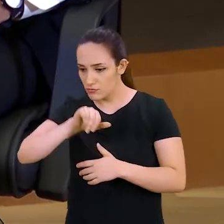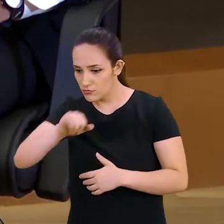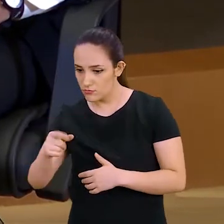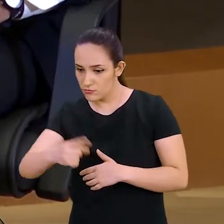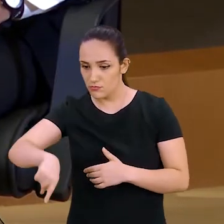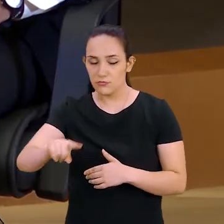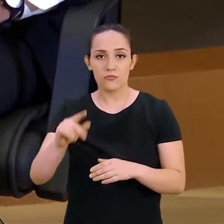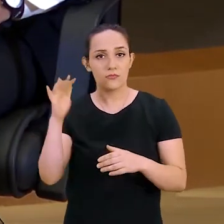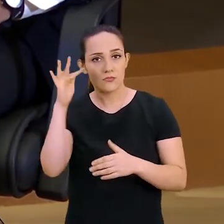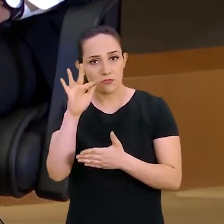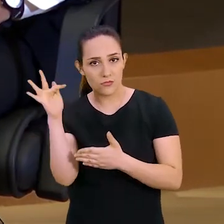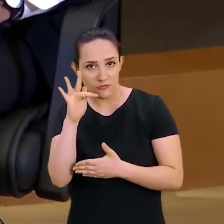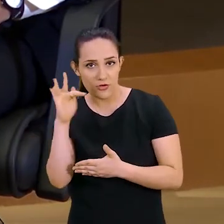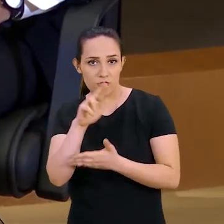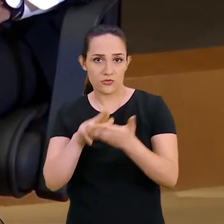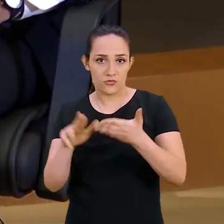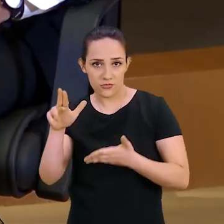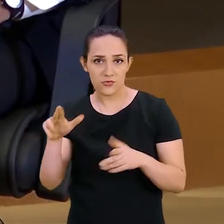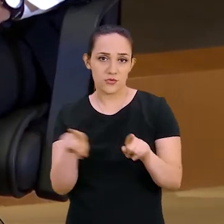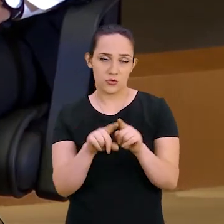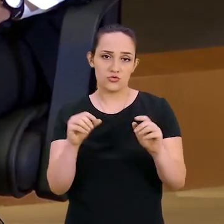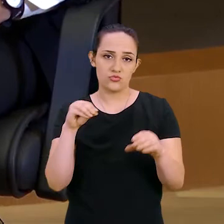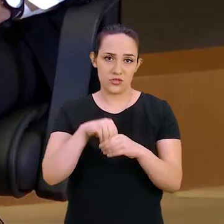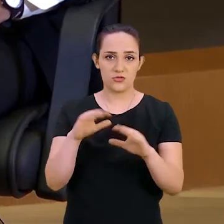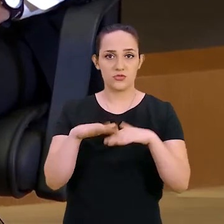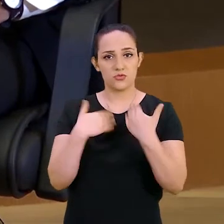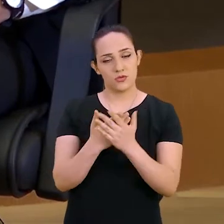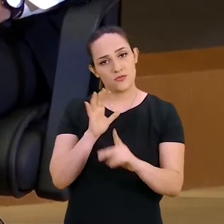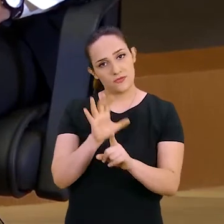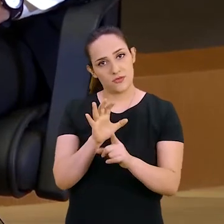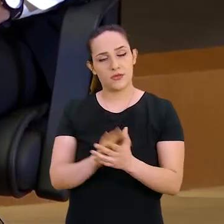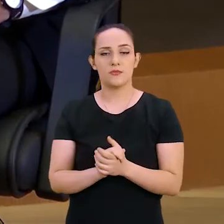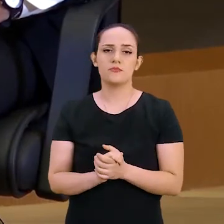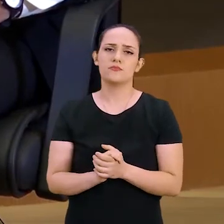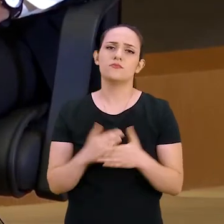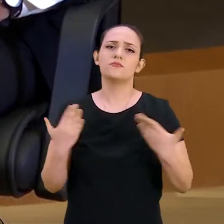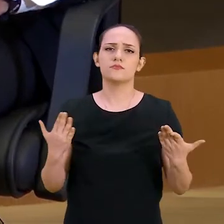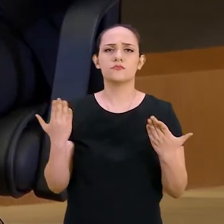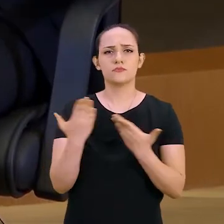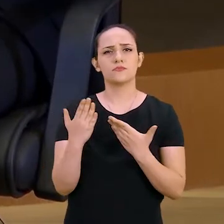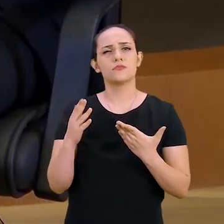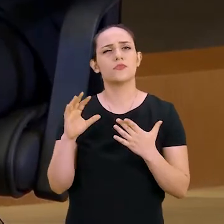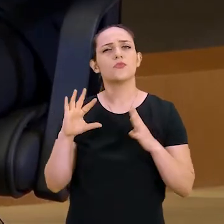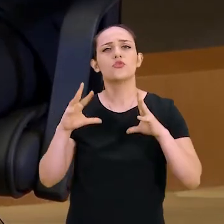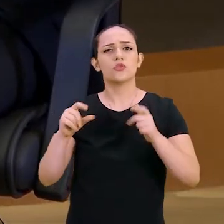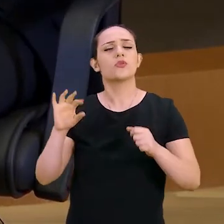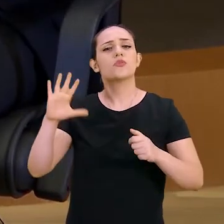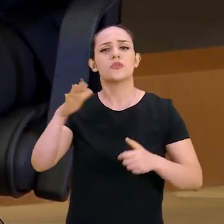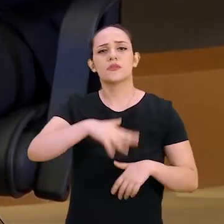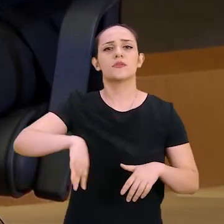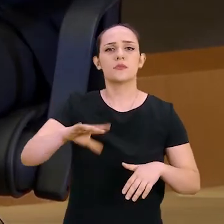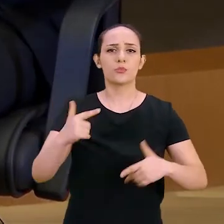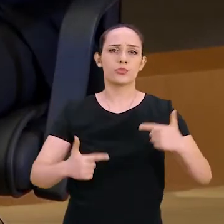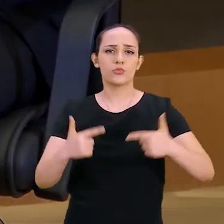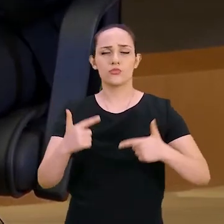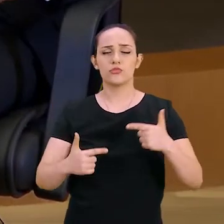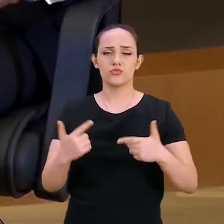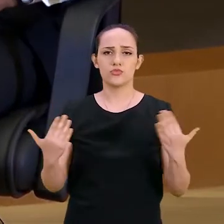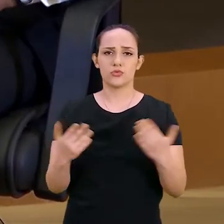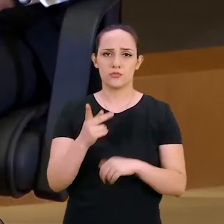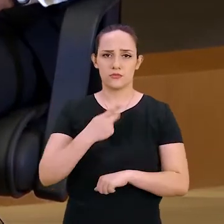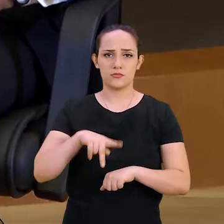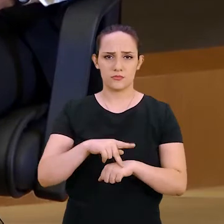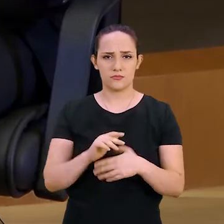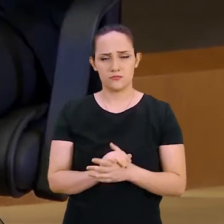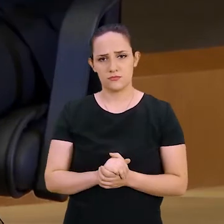vão levando para as universidades e para as escolas. Sim. Doutora, diante do cenário atual político que nós estamos vivendo no